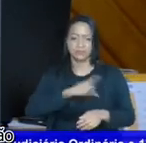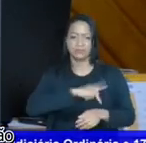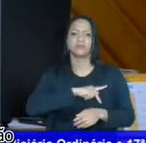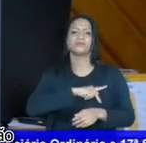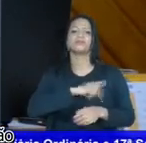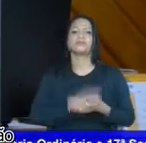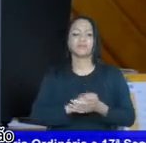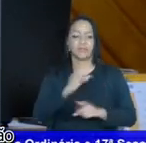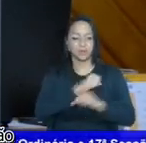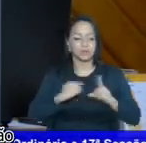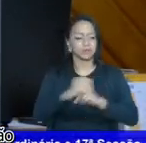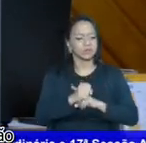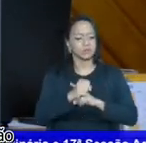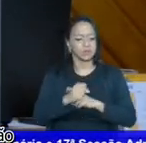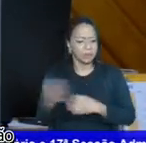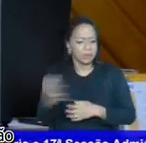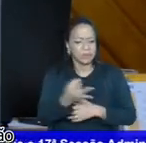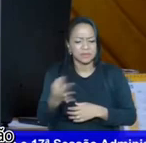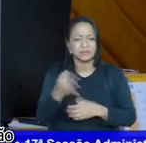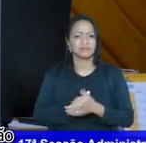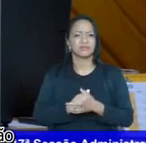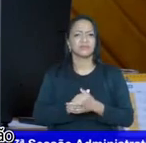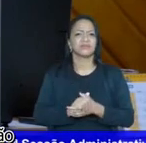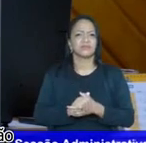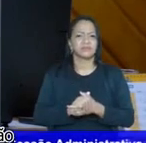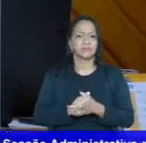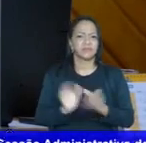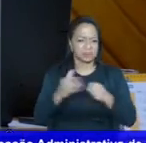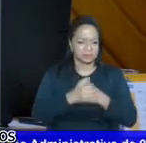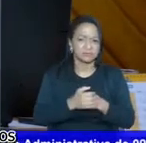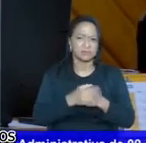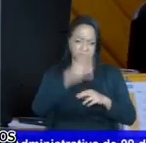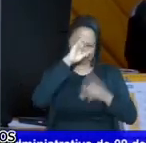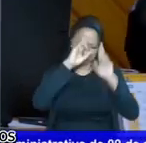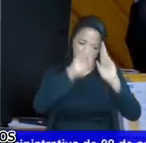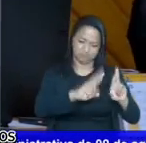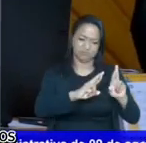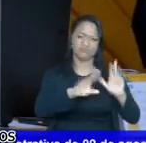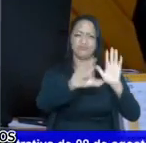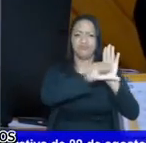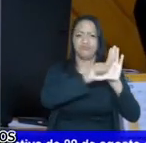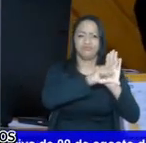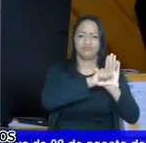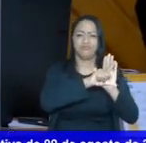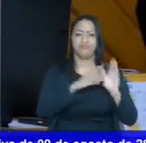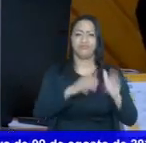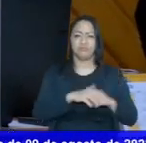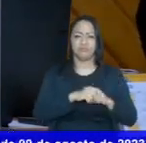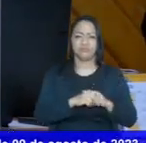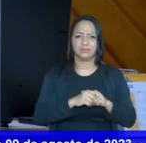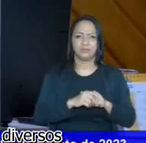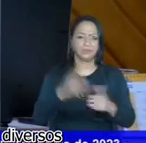sociedade amapaense não buscará se aperfeiçoar, uma vez que é exatamente na omissão e desrespeito à obrigatoriedade de registro de